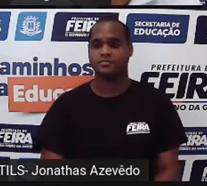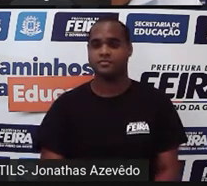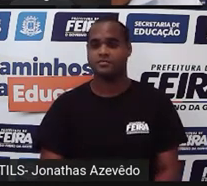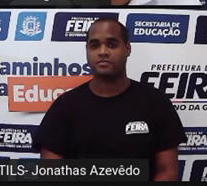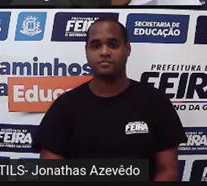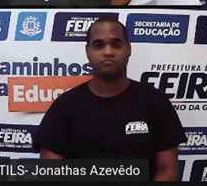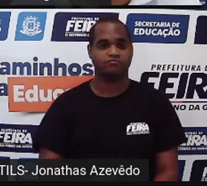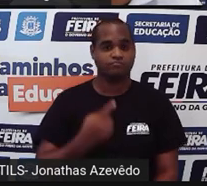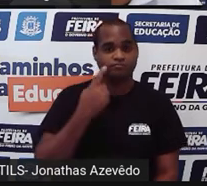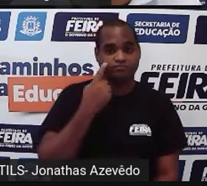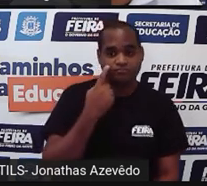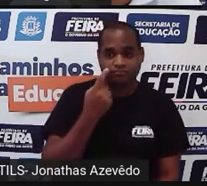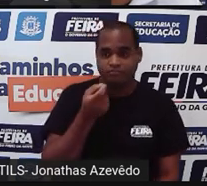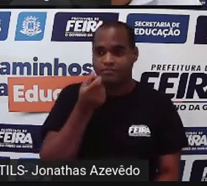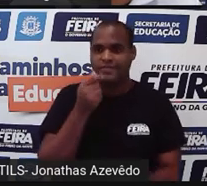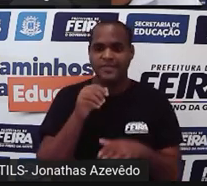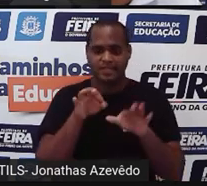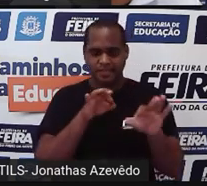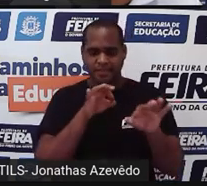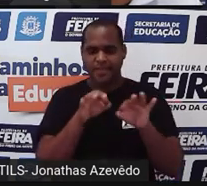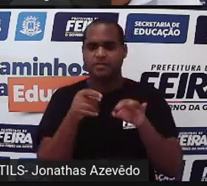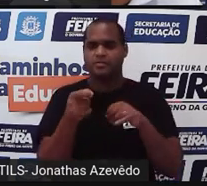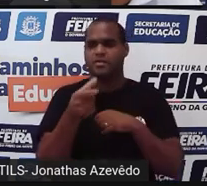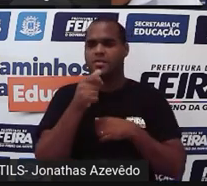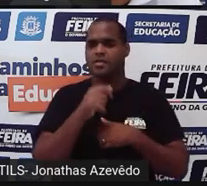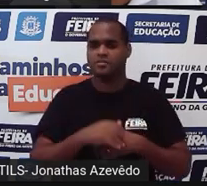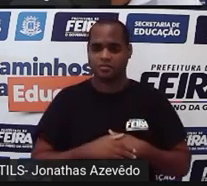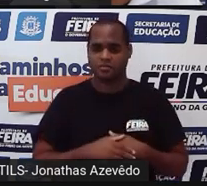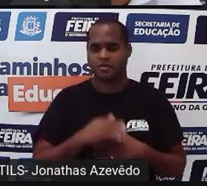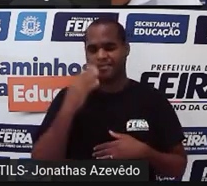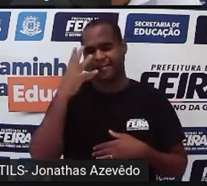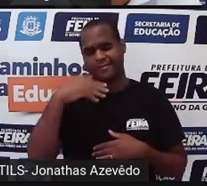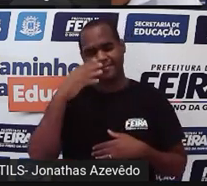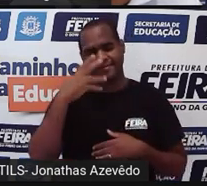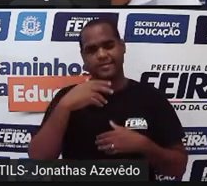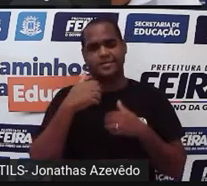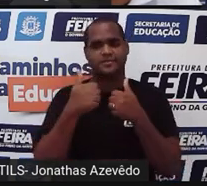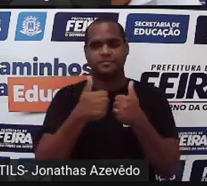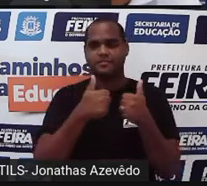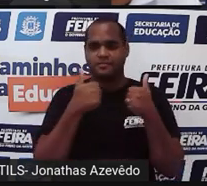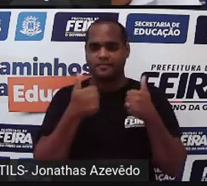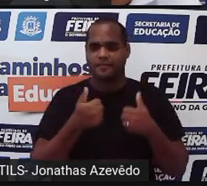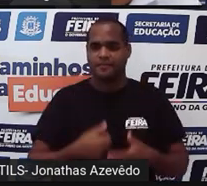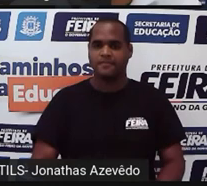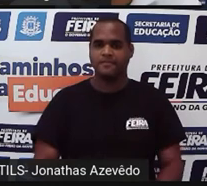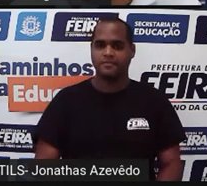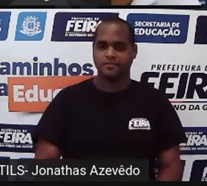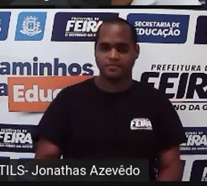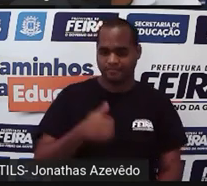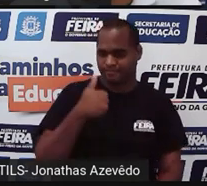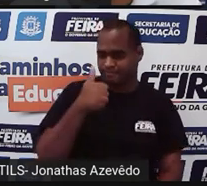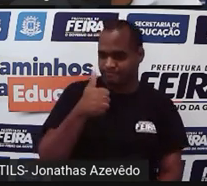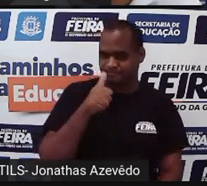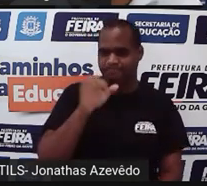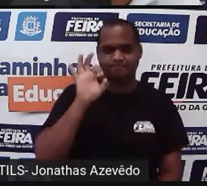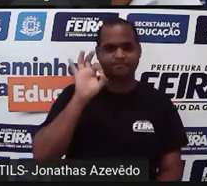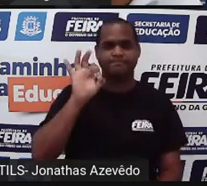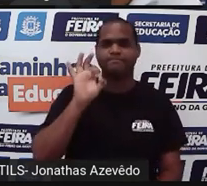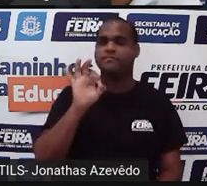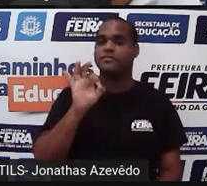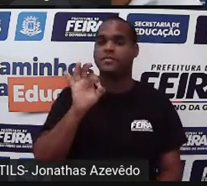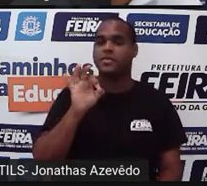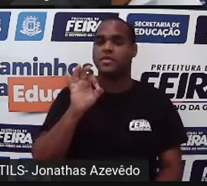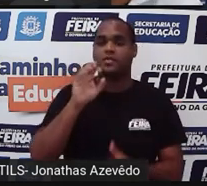Só terminando ali, né, para ficar bonitinho. Olha só. Beleza, massa. E por